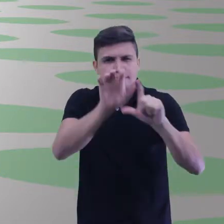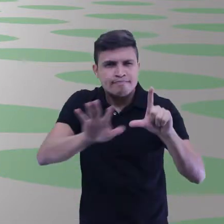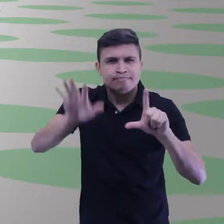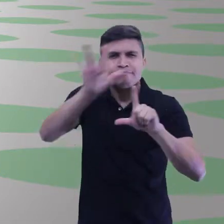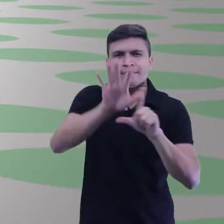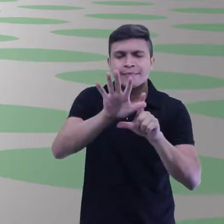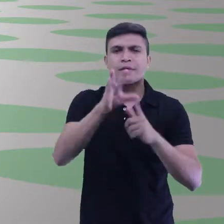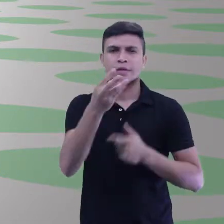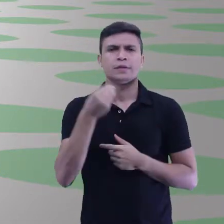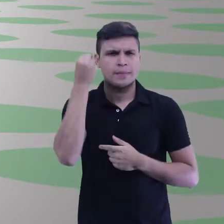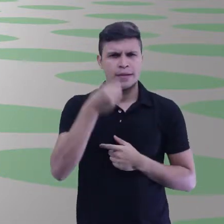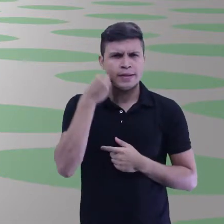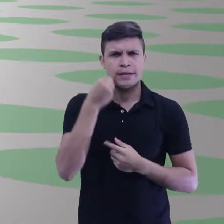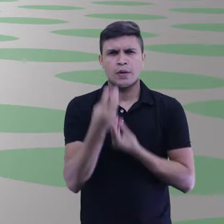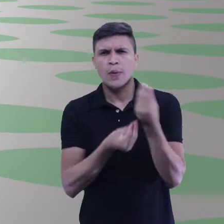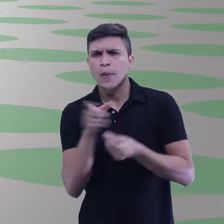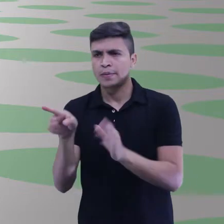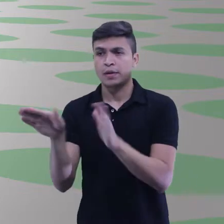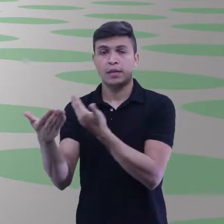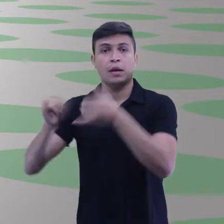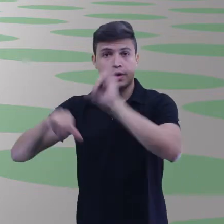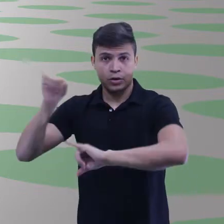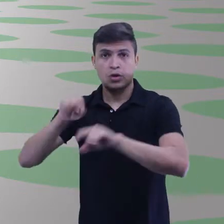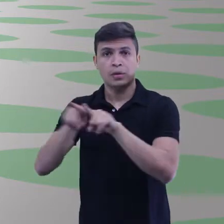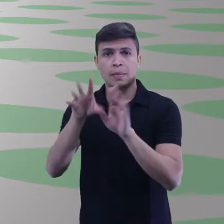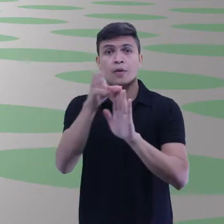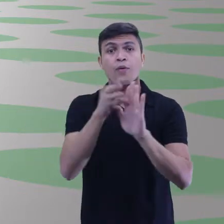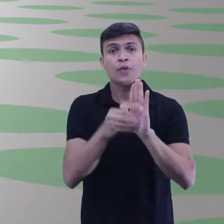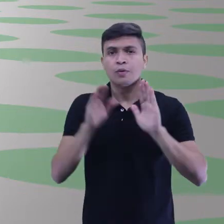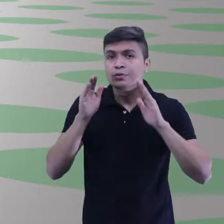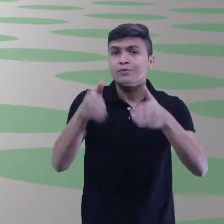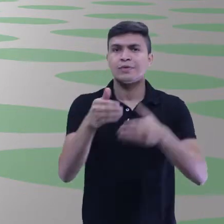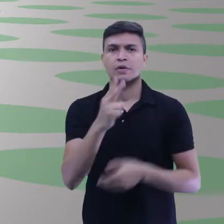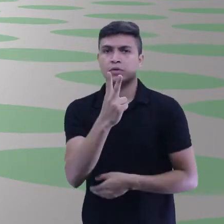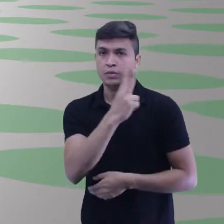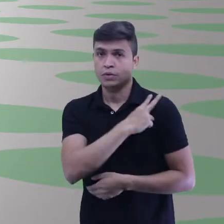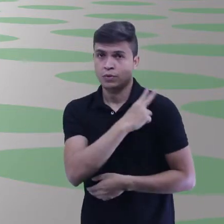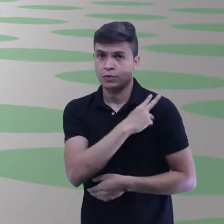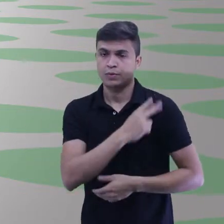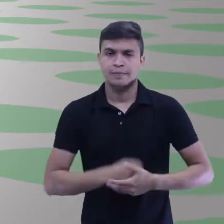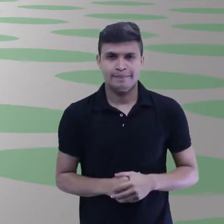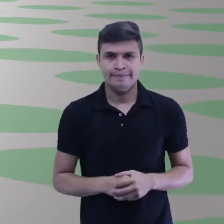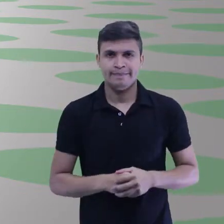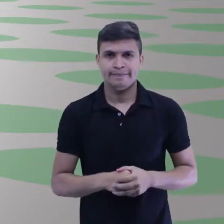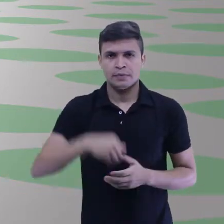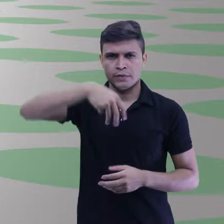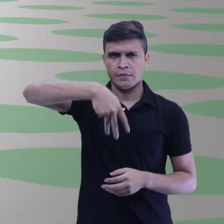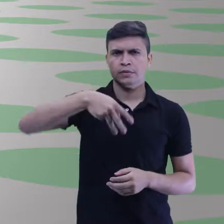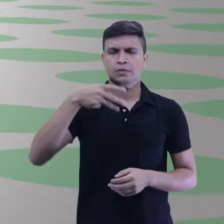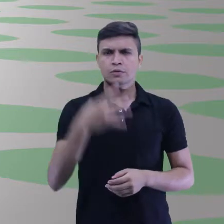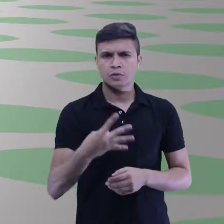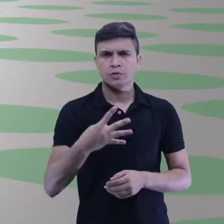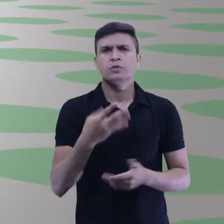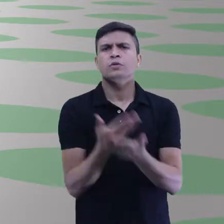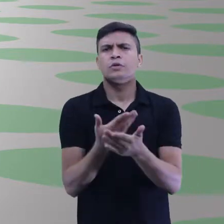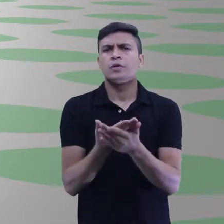de simulação de laboratórios e conteúdos direcionados para o segundo ano do ensino médio. No módulo 4,